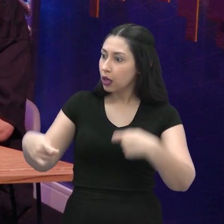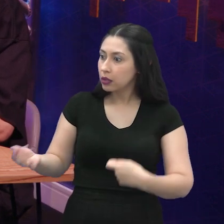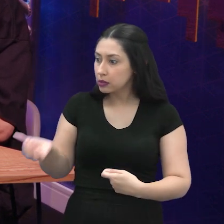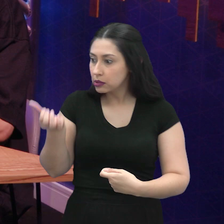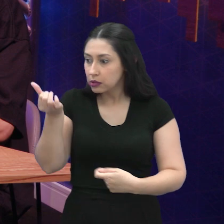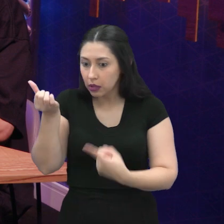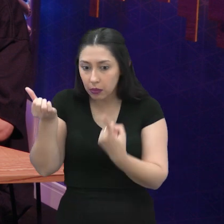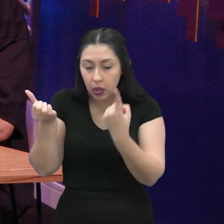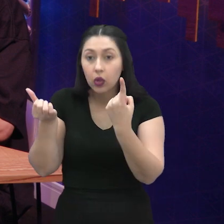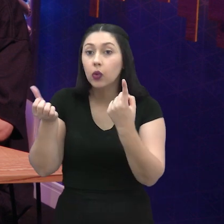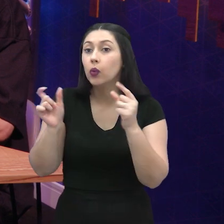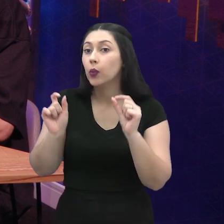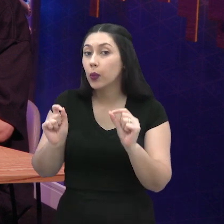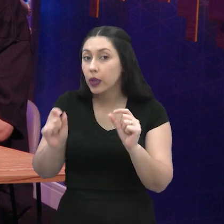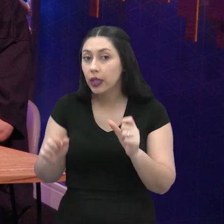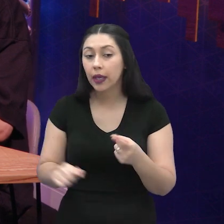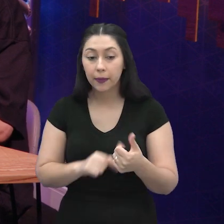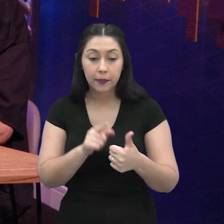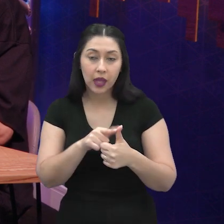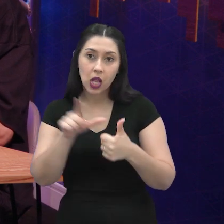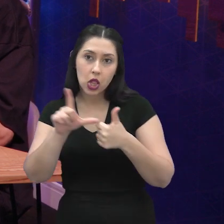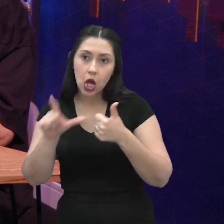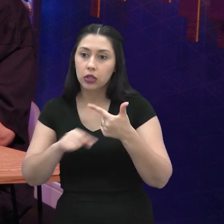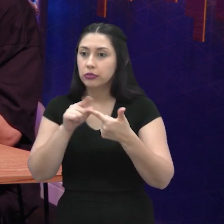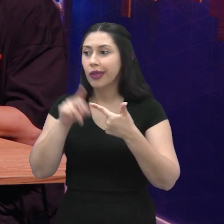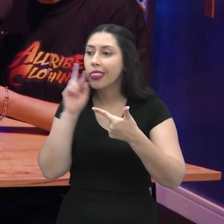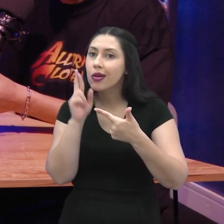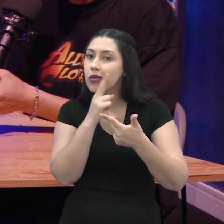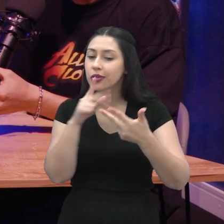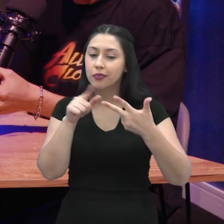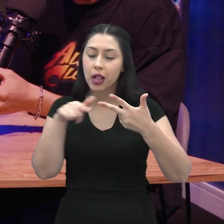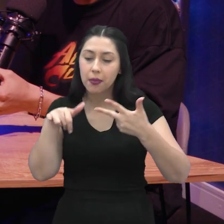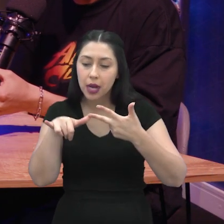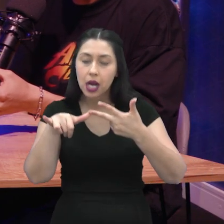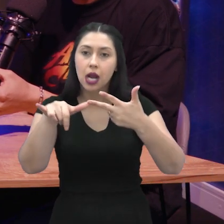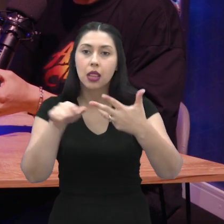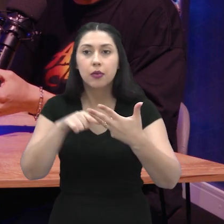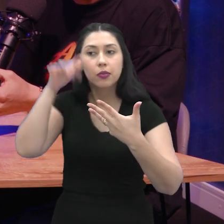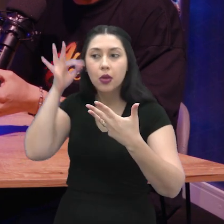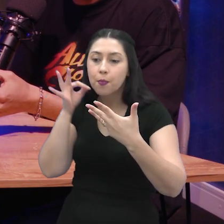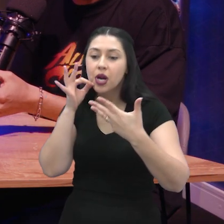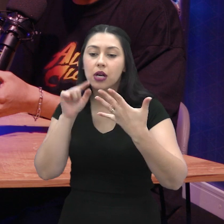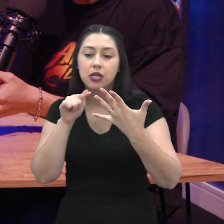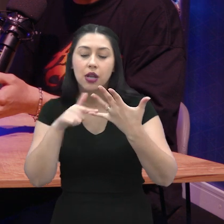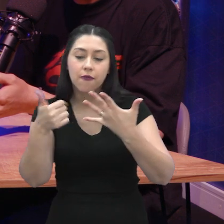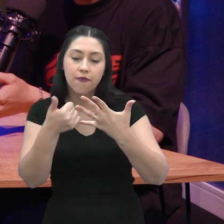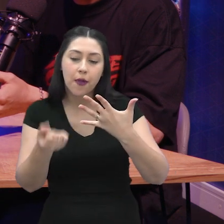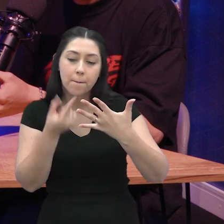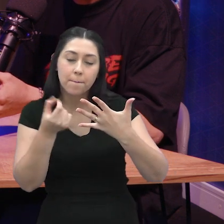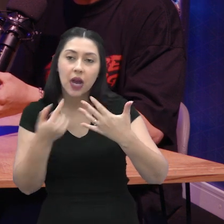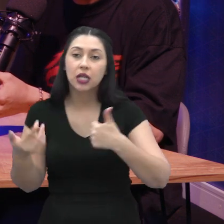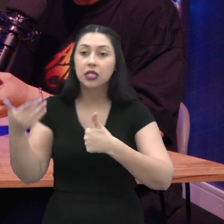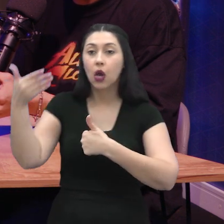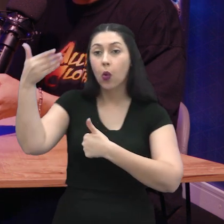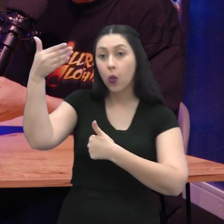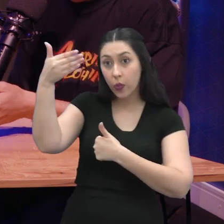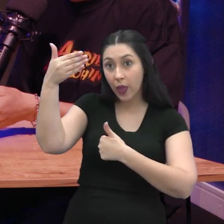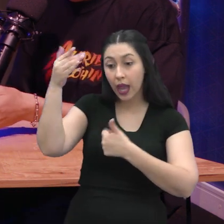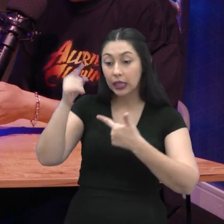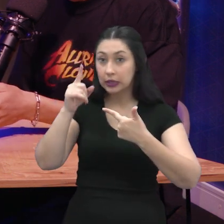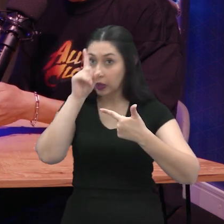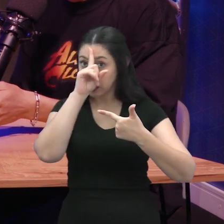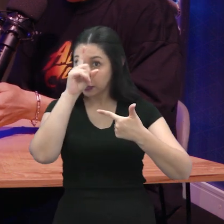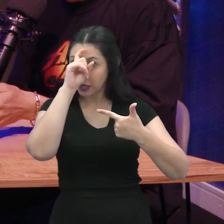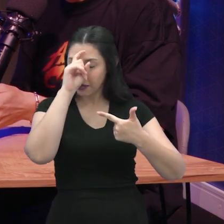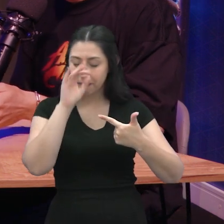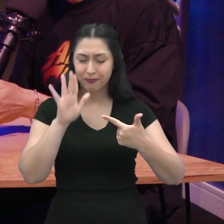são imprescindíveis para funcionamento são o comércio, restaurantes, supermercados, telemarketing, farmácia, hotéis